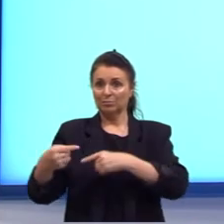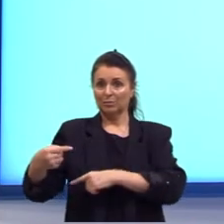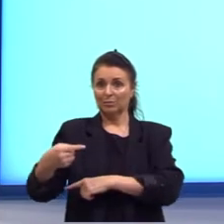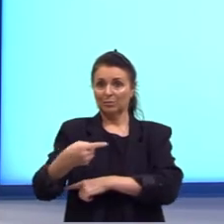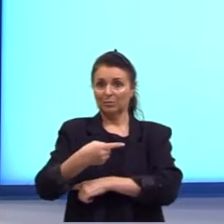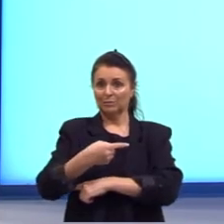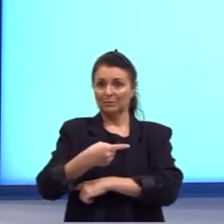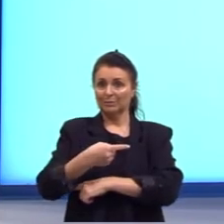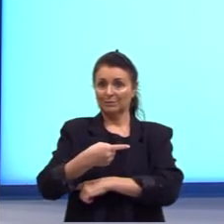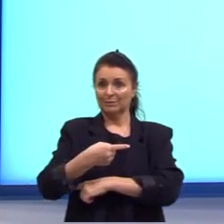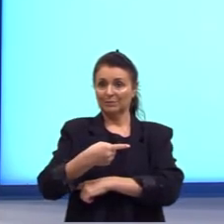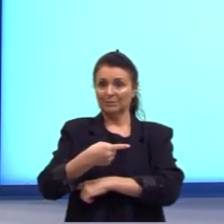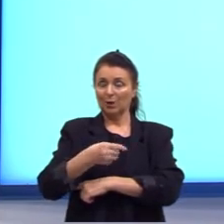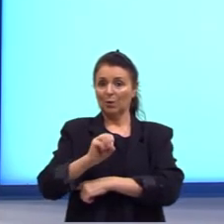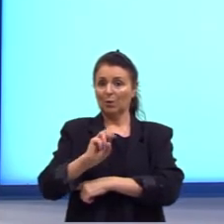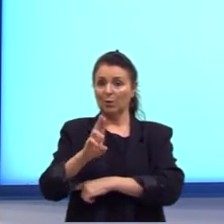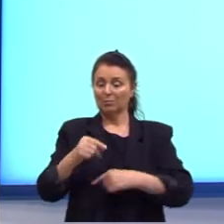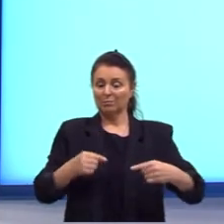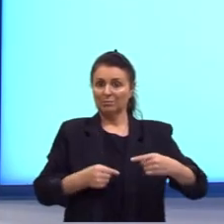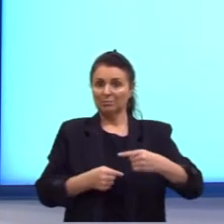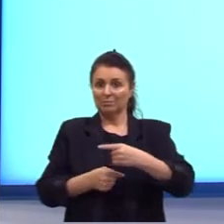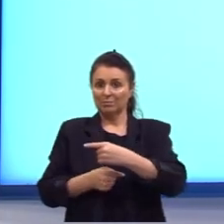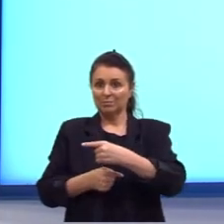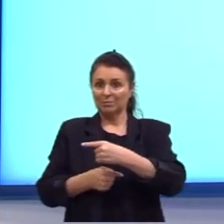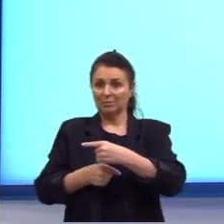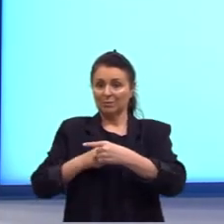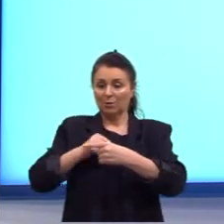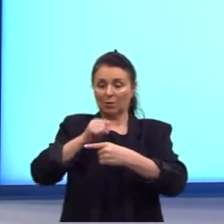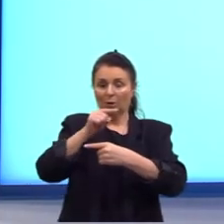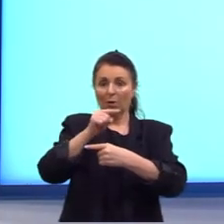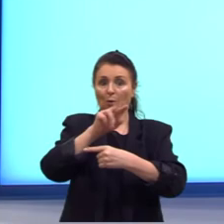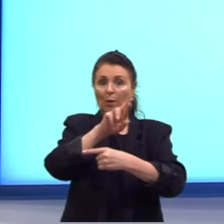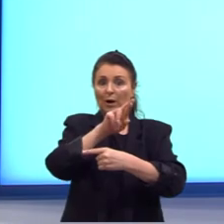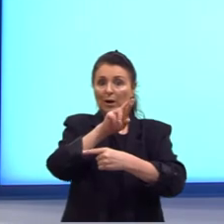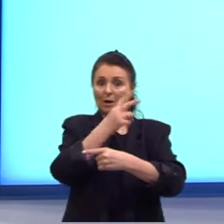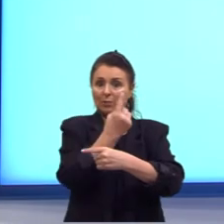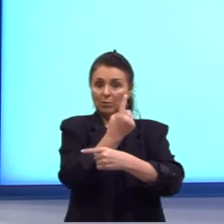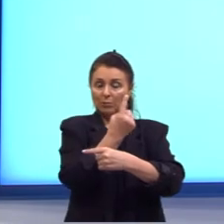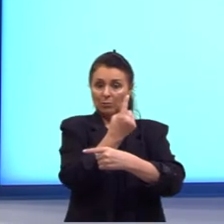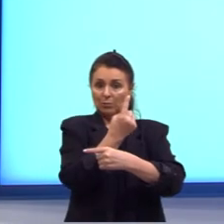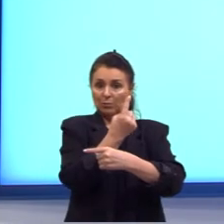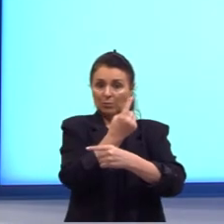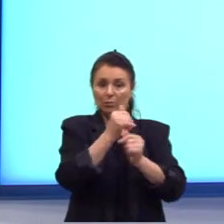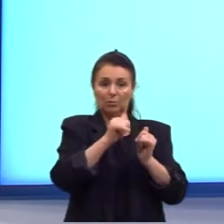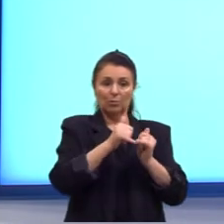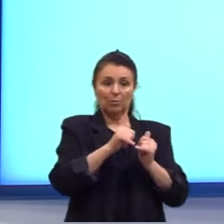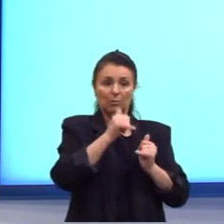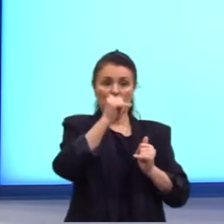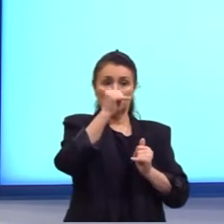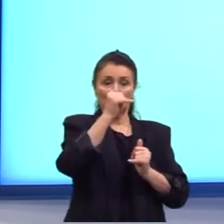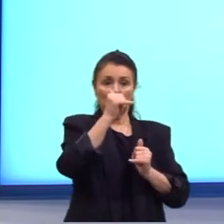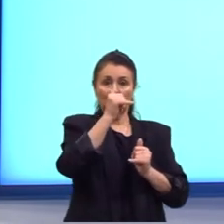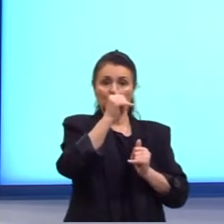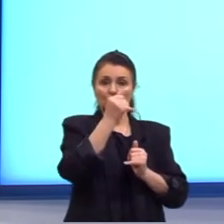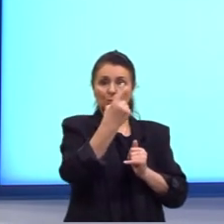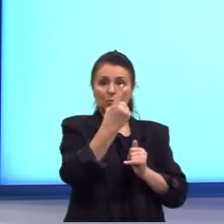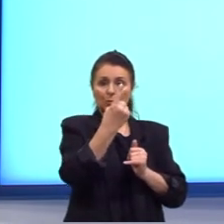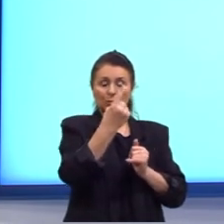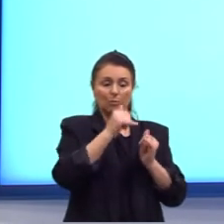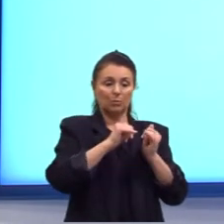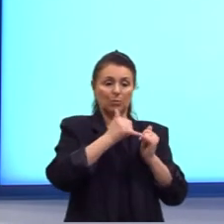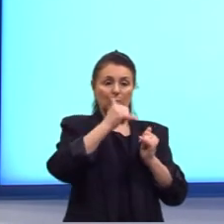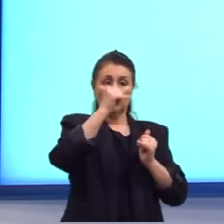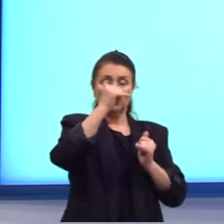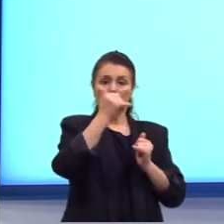Positivo né Ela tá vindo aqui quando eu cheguei no resistor um eu tenho que uma corrente um que passa por